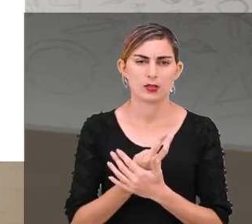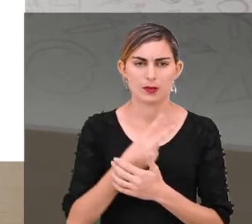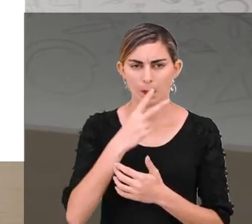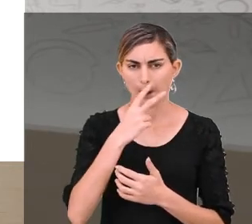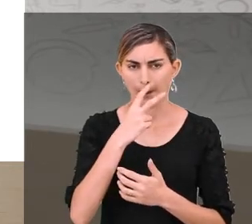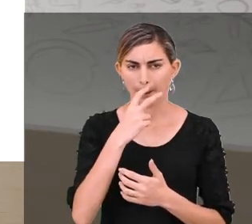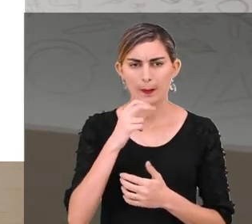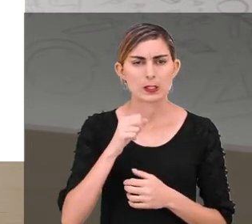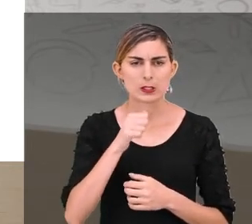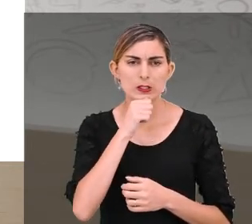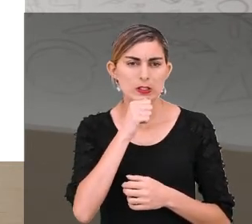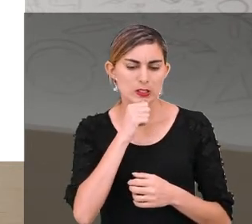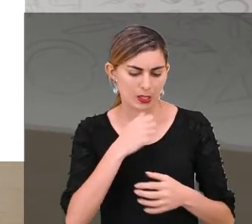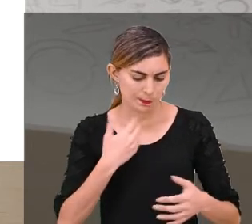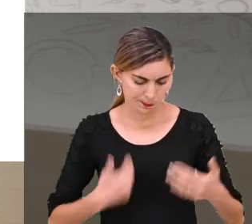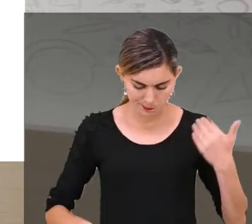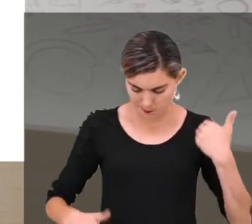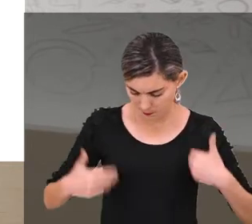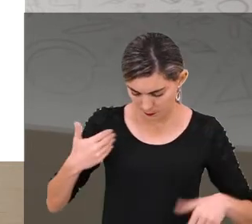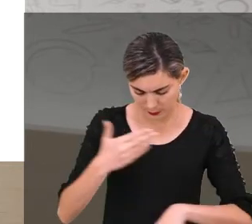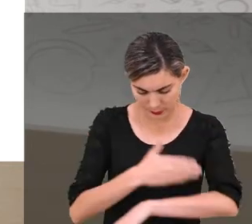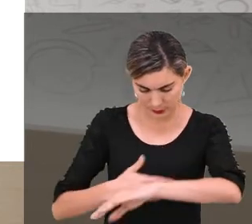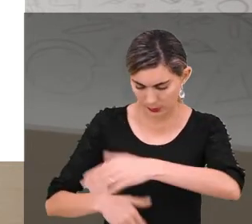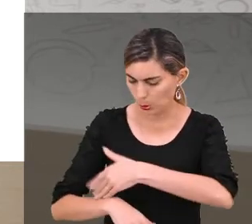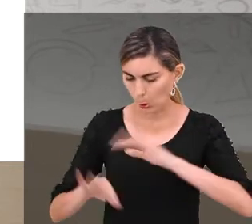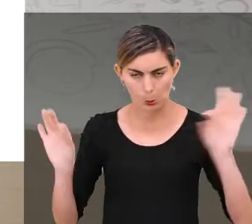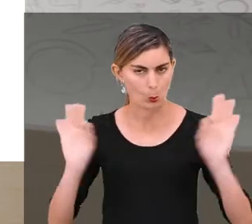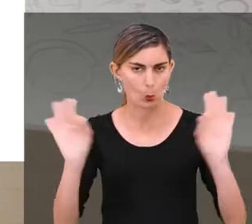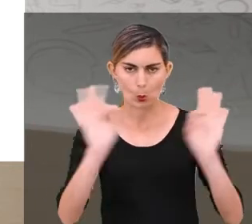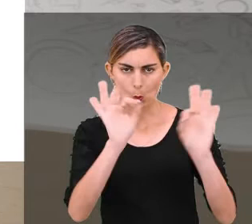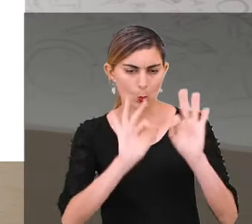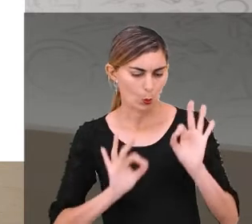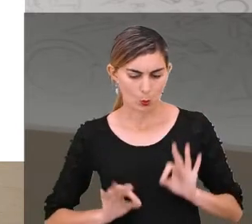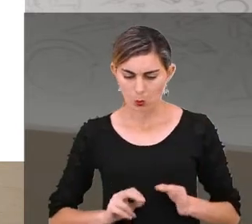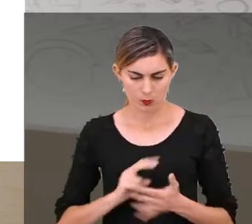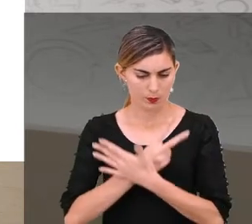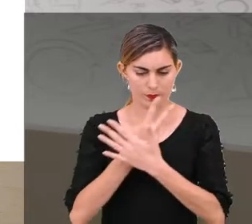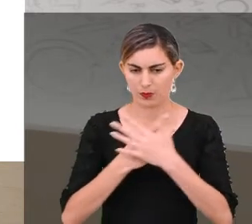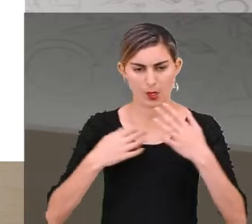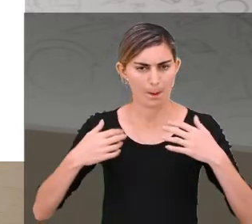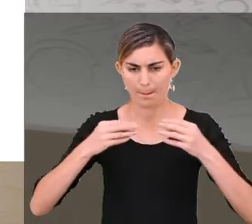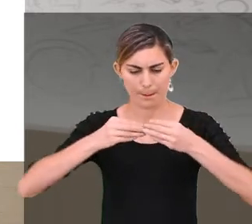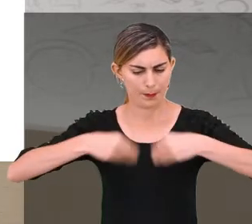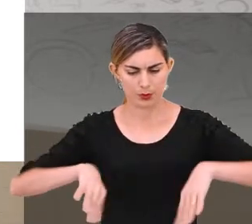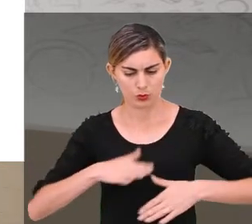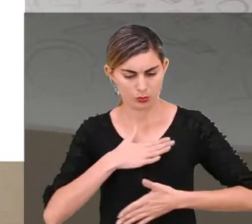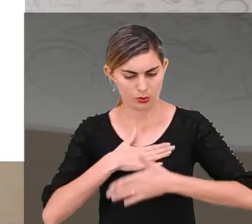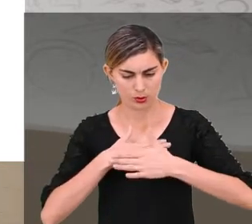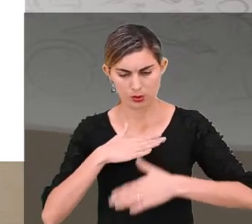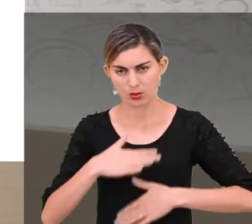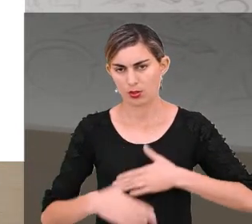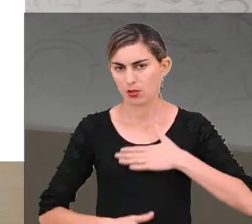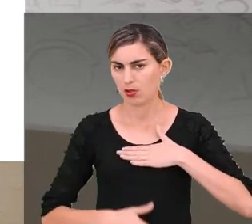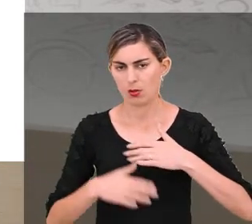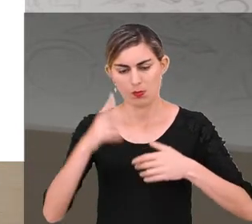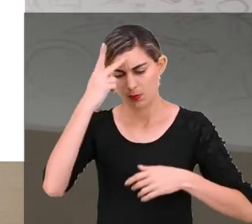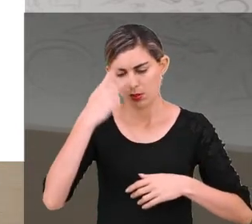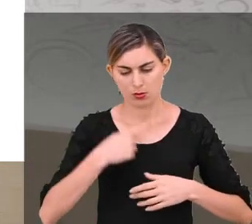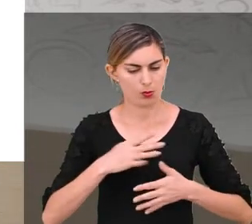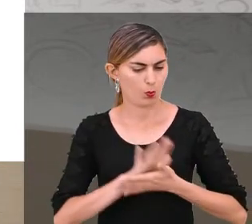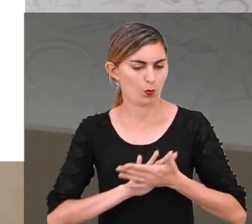acidentes sem lesão, ou seja, aqueles acidentes em que não ocorre lesão ou danos à